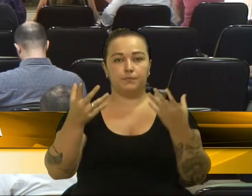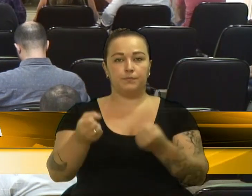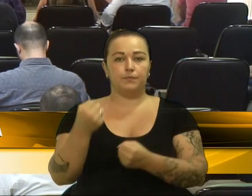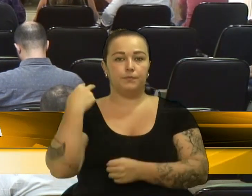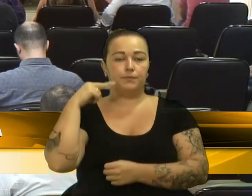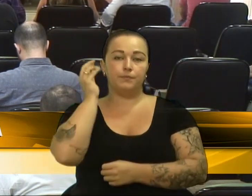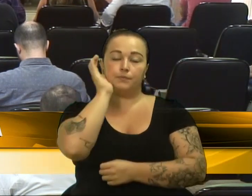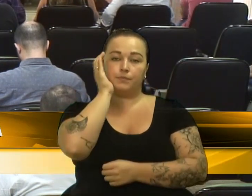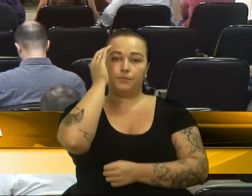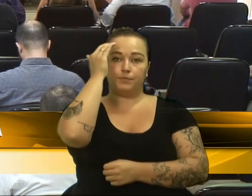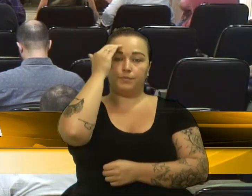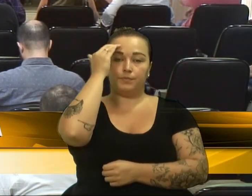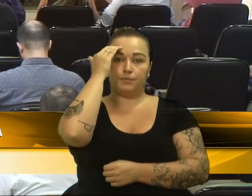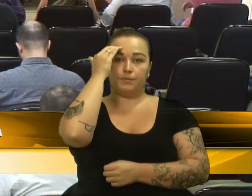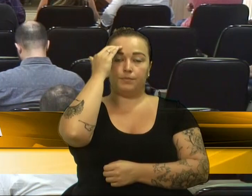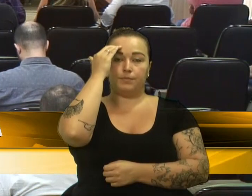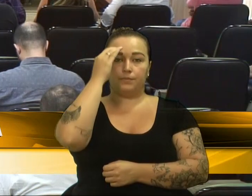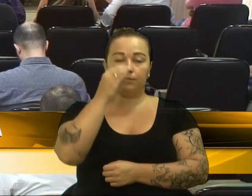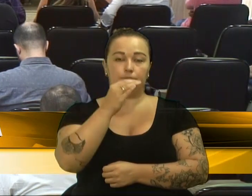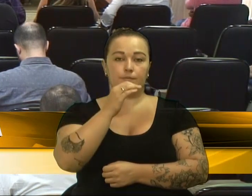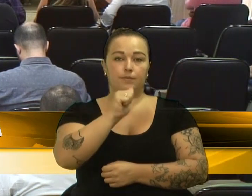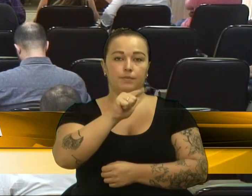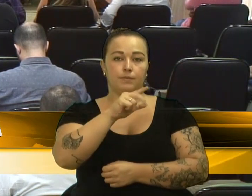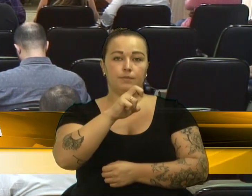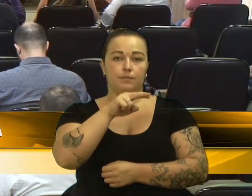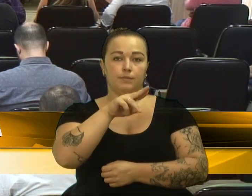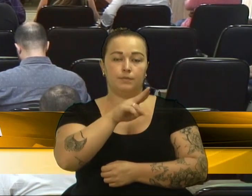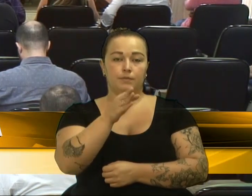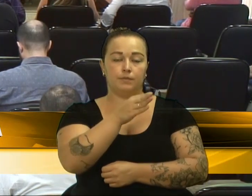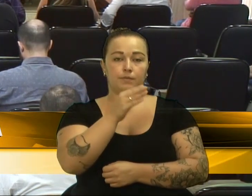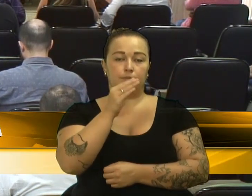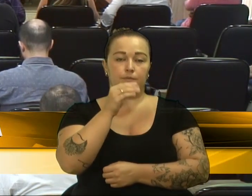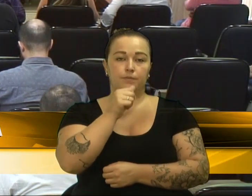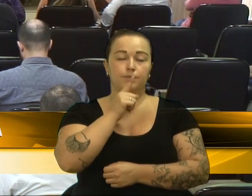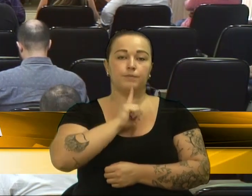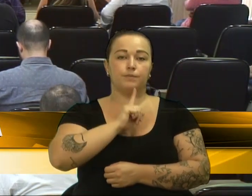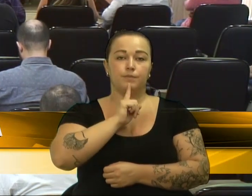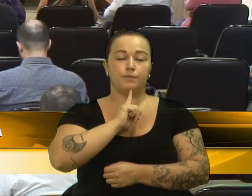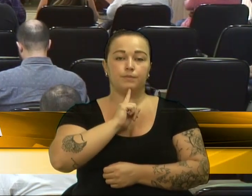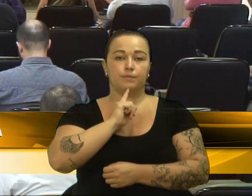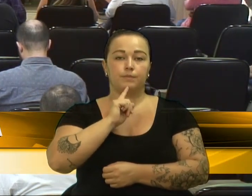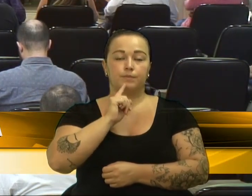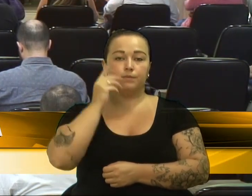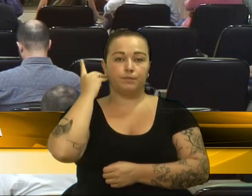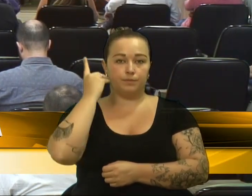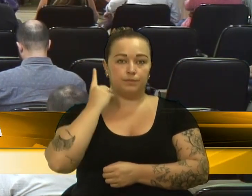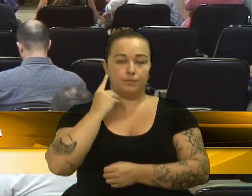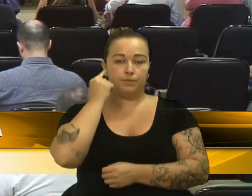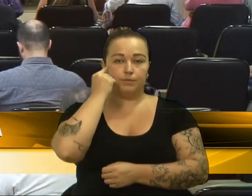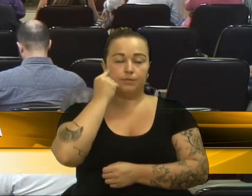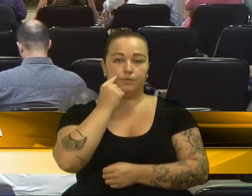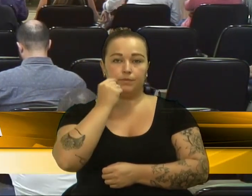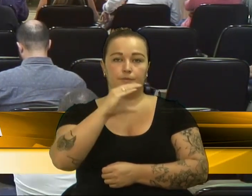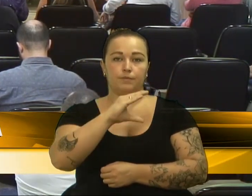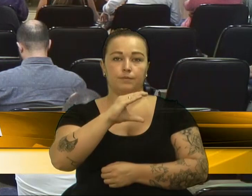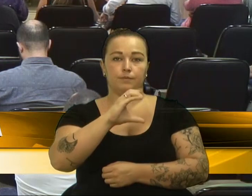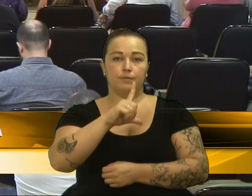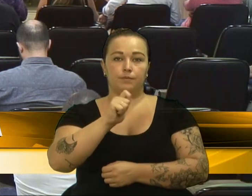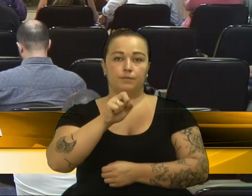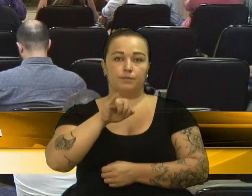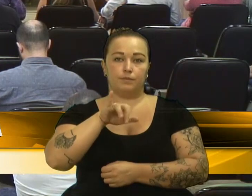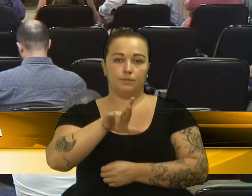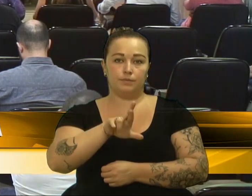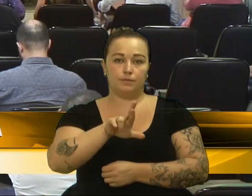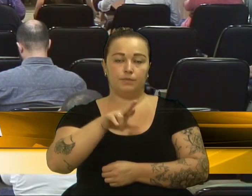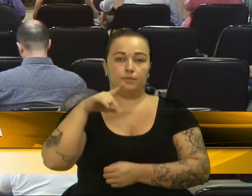Felipe Gremelmaier, Alceu Tomé, Tatiane Frisso, Alberto Meneguzzi, Denise Pessoa, Arlindo Bandeira, Clair de Lima Girardi,